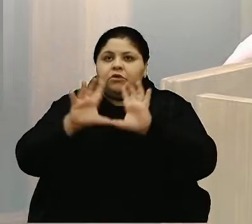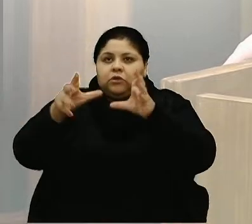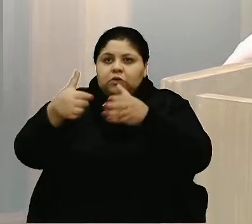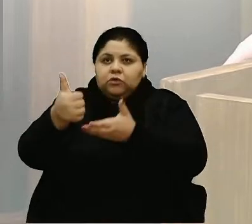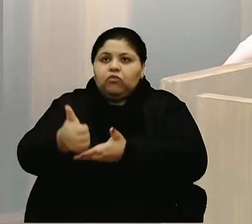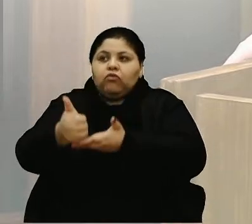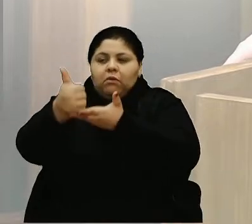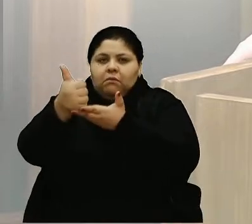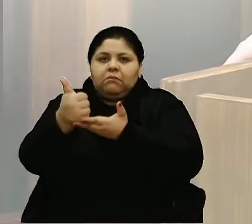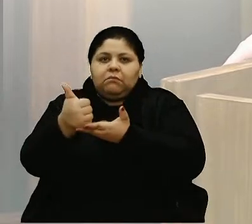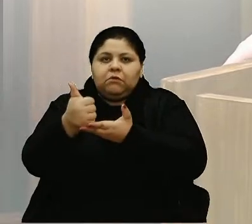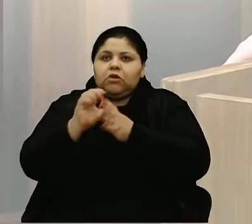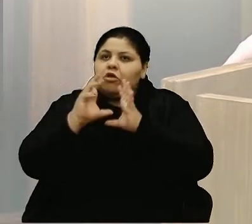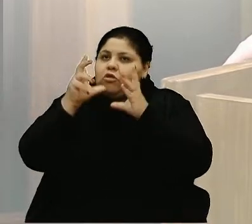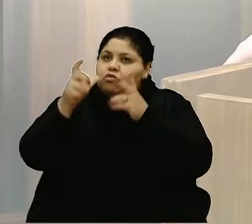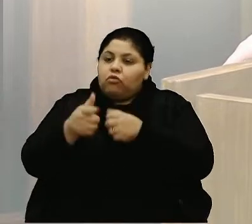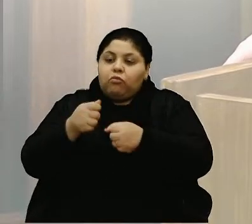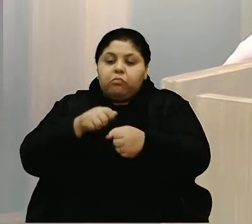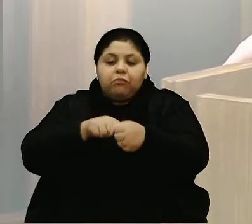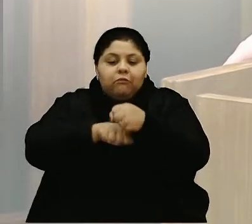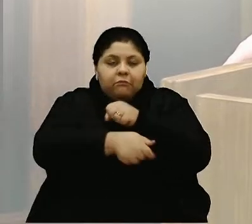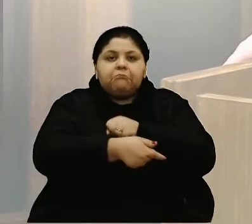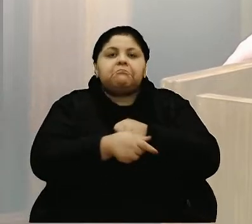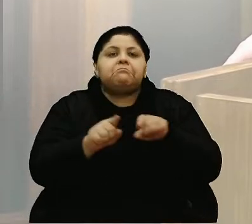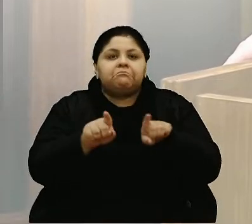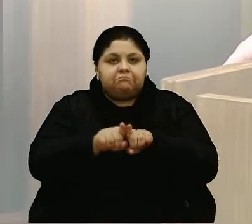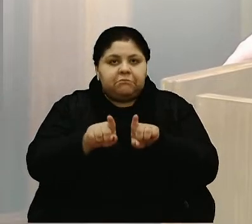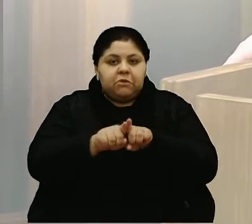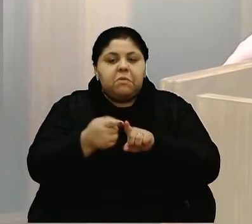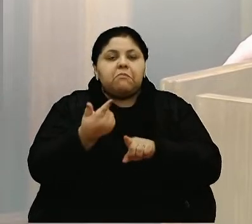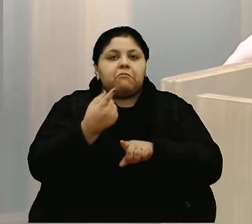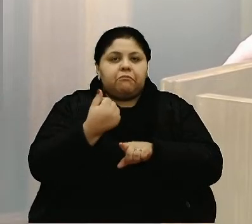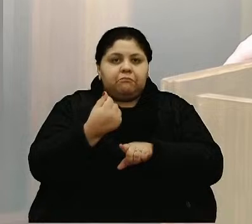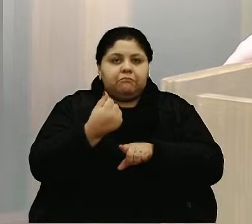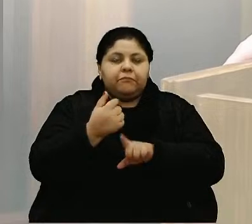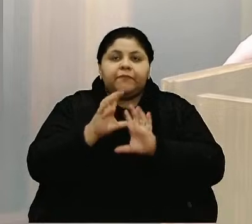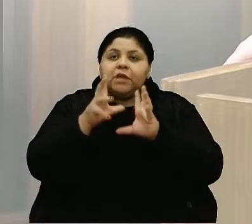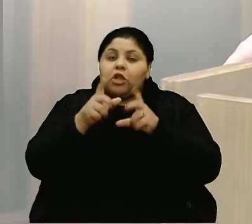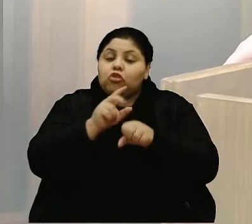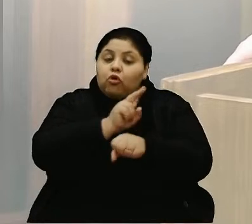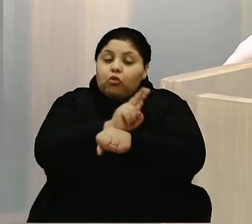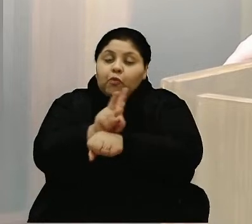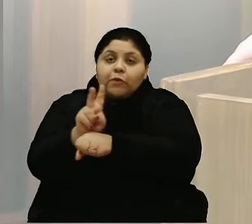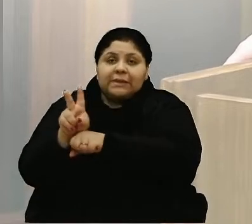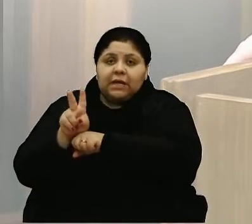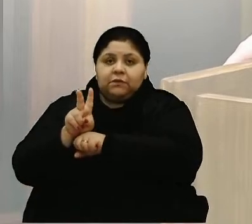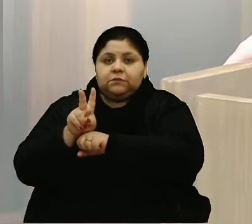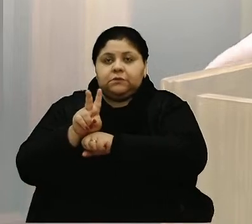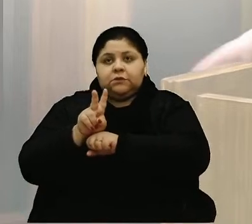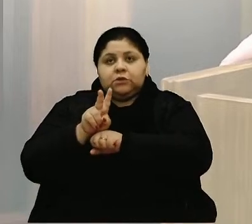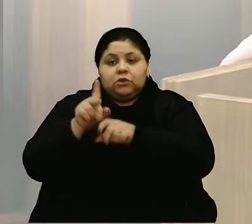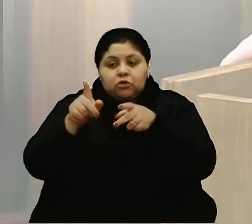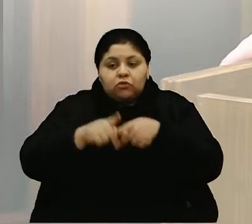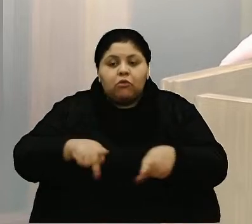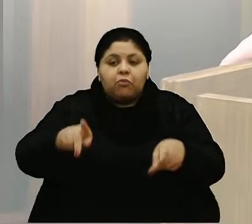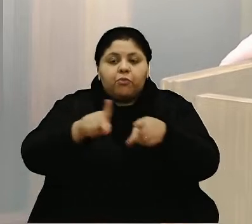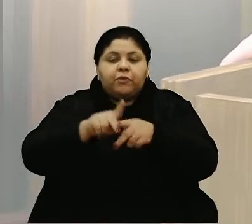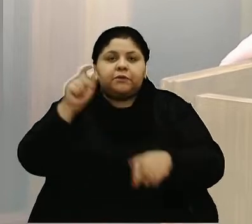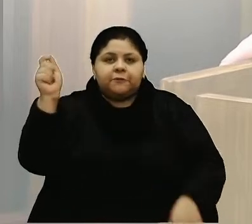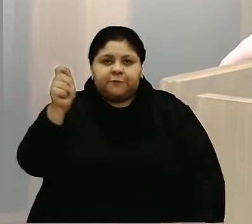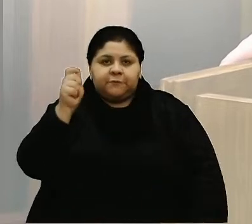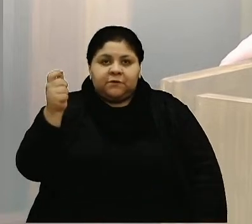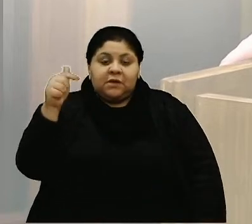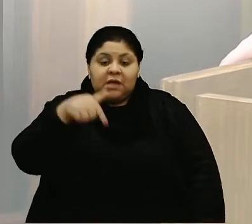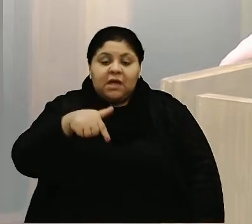apoio, todo o investimento também financeiro, todo o cuidado com a população gaúcha. E aqui a